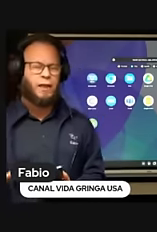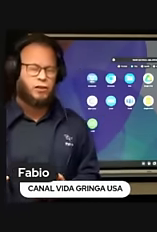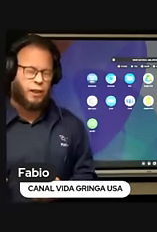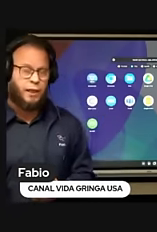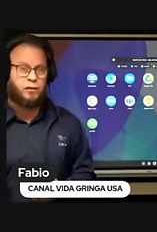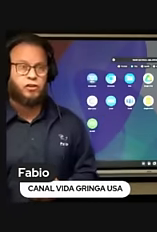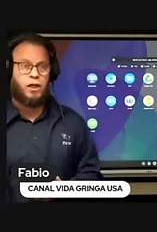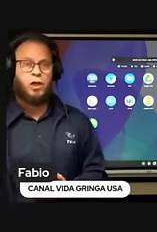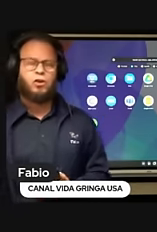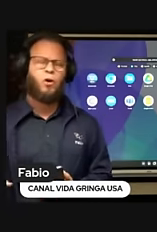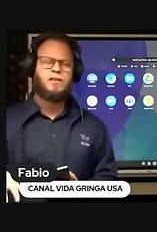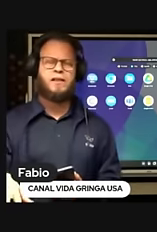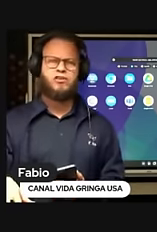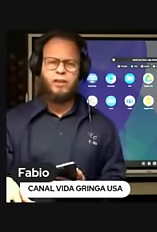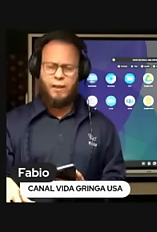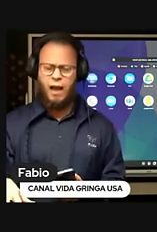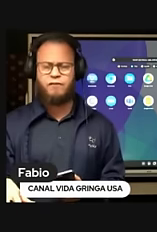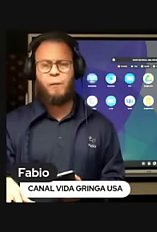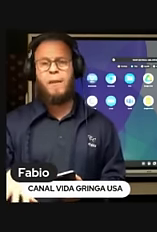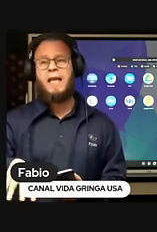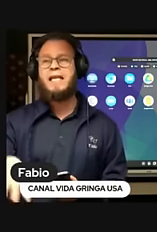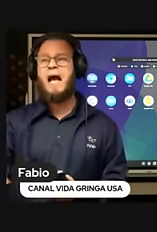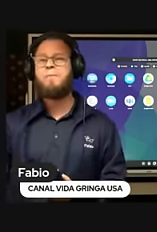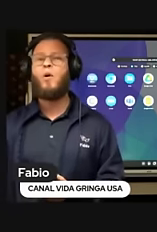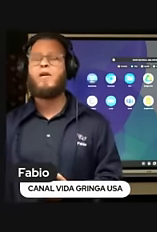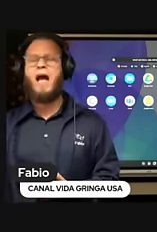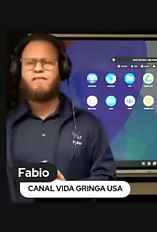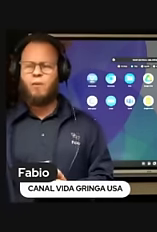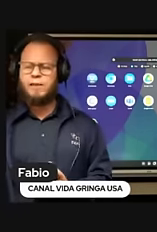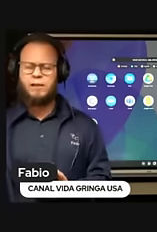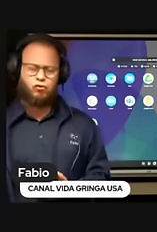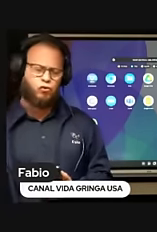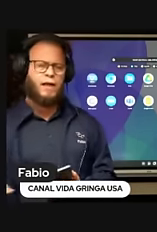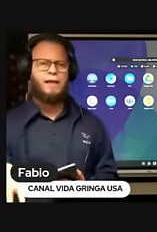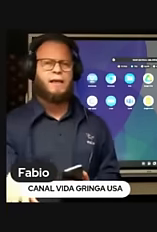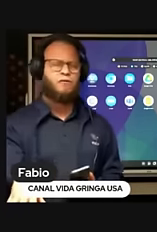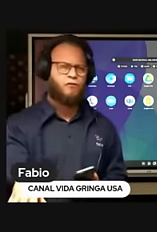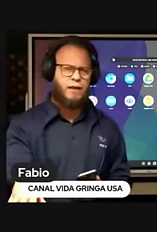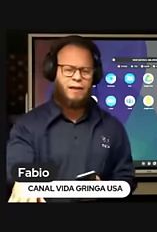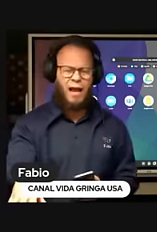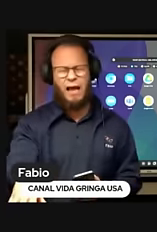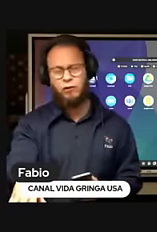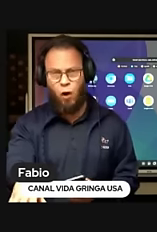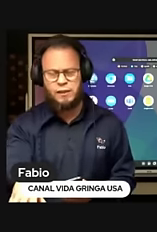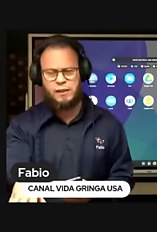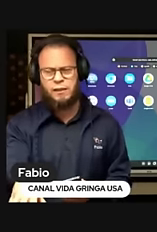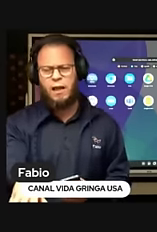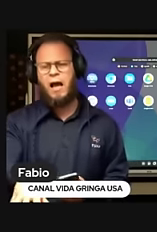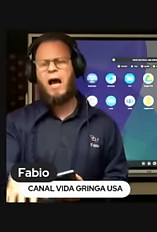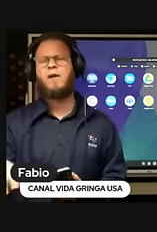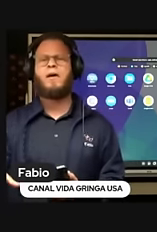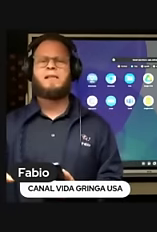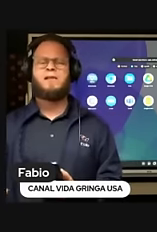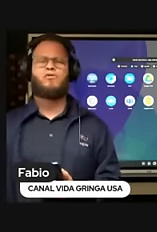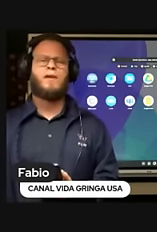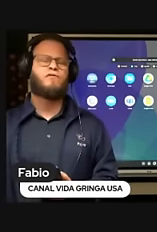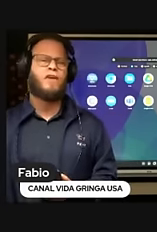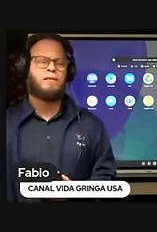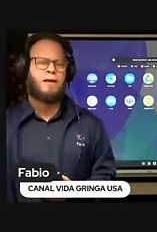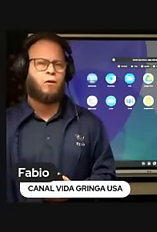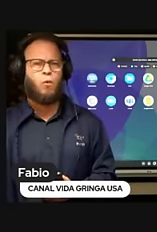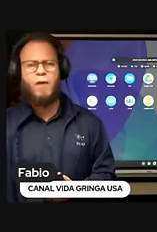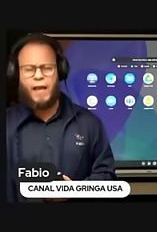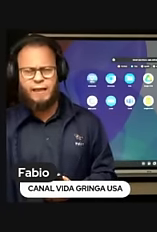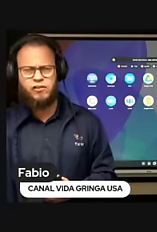riam da gente, nos criticavam e apoiavam a censura que era feita a nós, agora a censura é